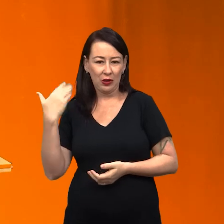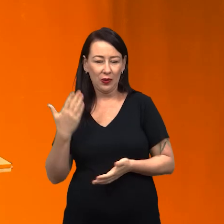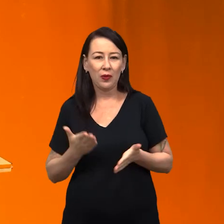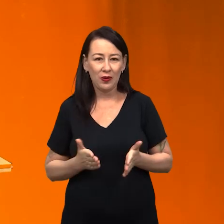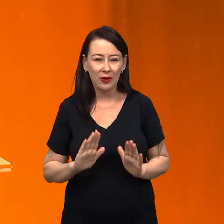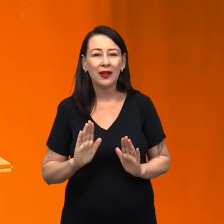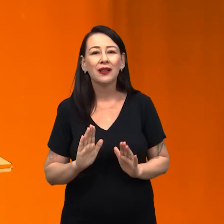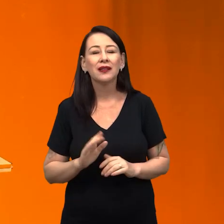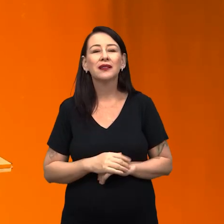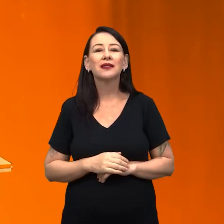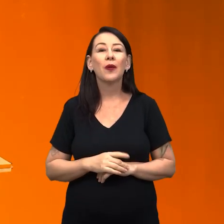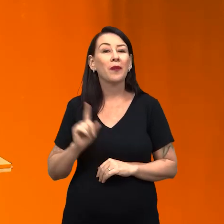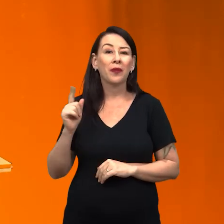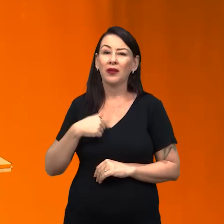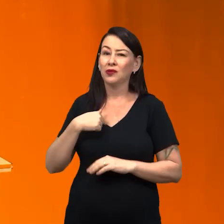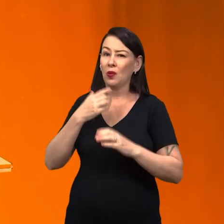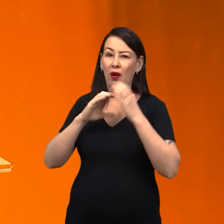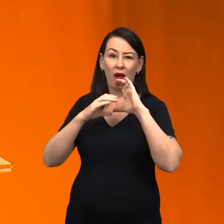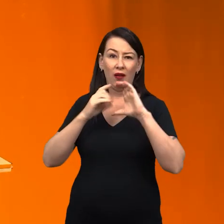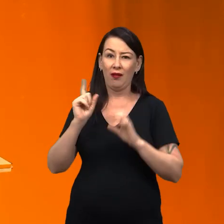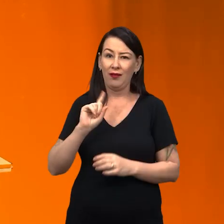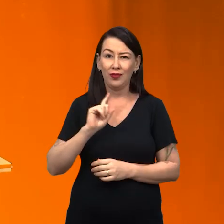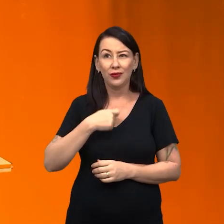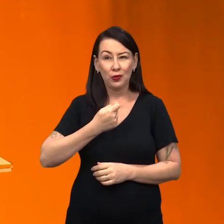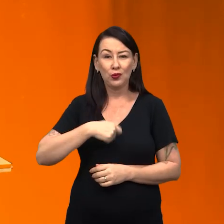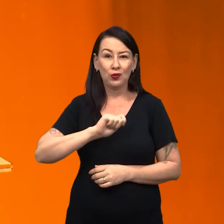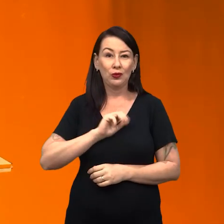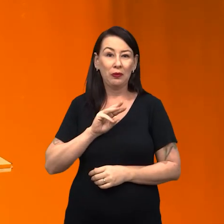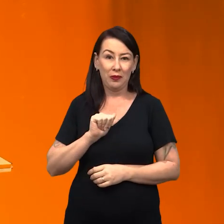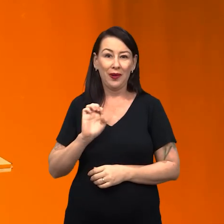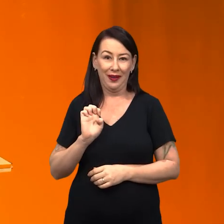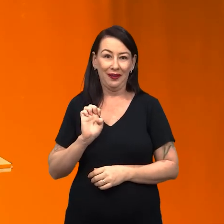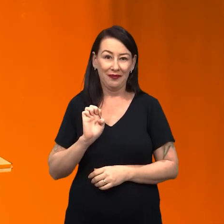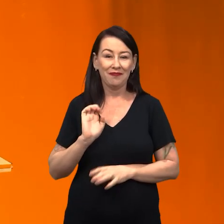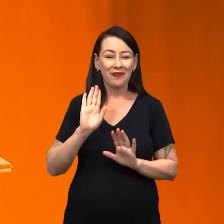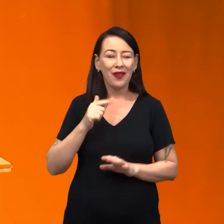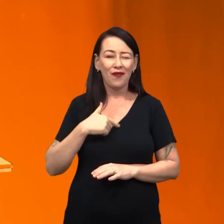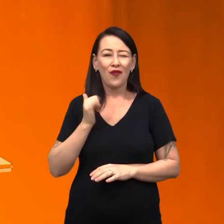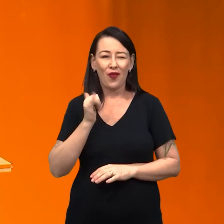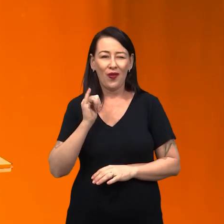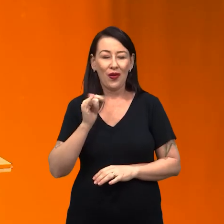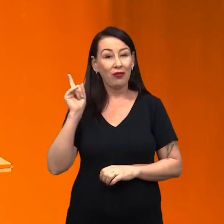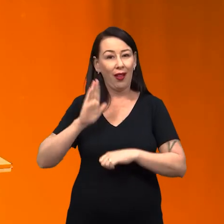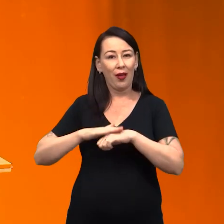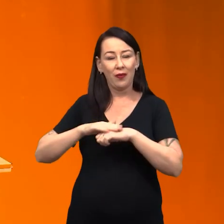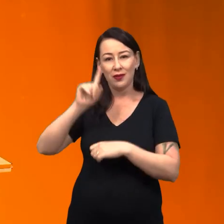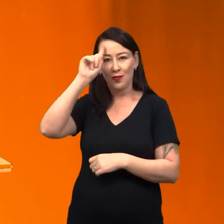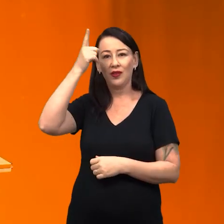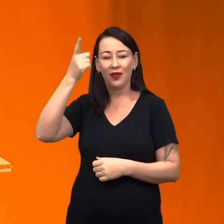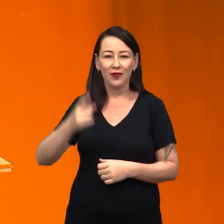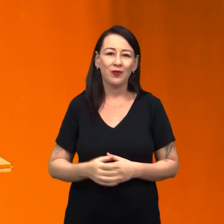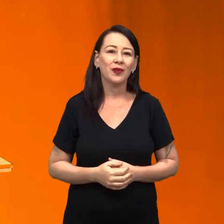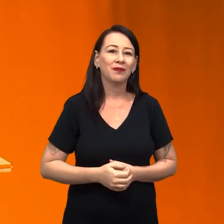aí também não. E aí eu não sou cantora, né? Sou só mãe. Mas eu vou cantar uma aqui, da